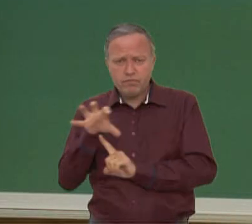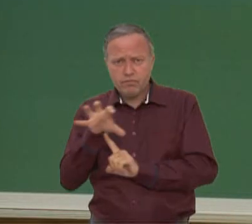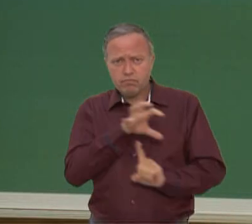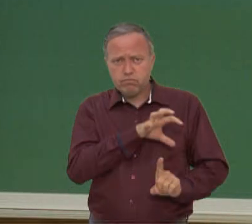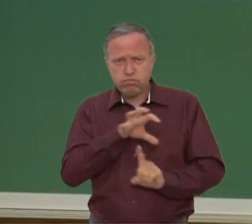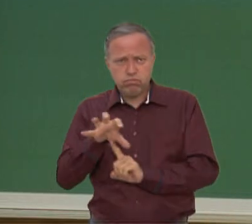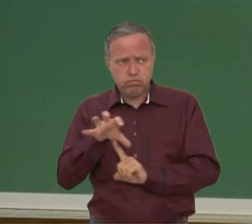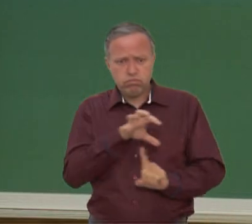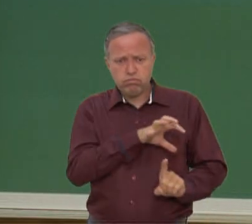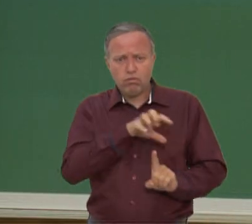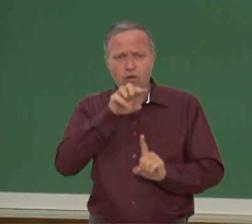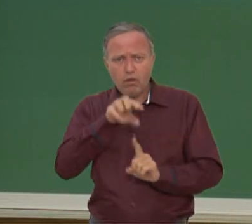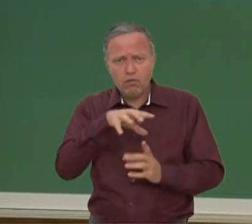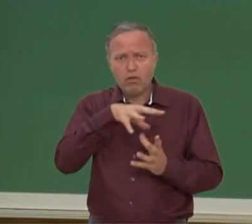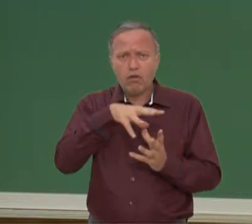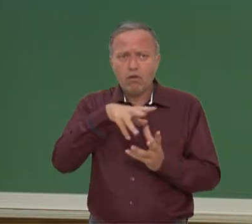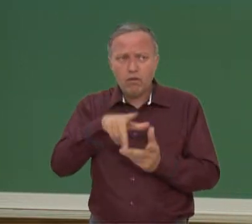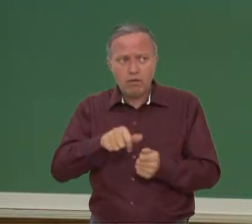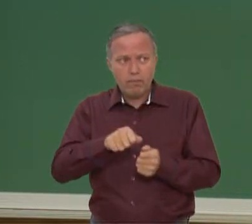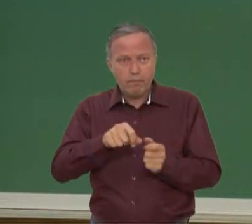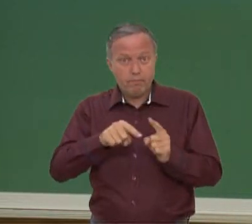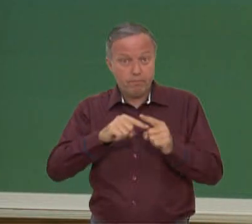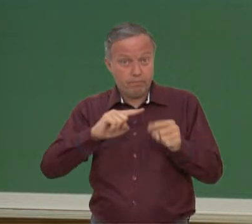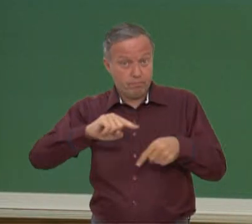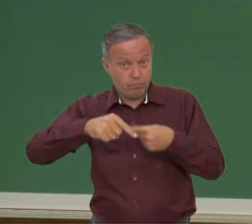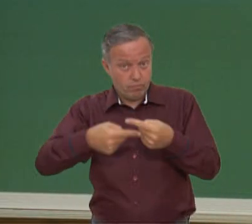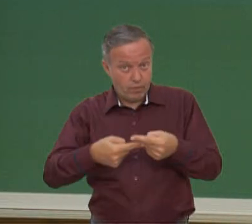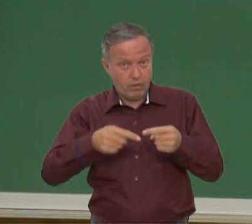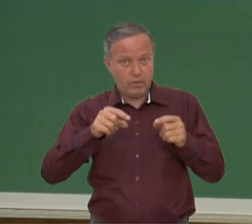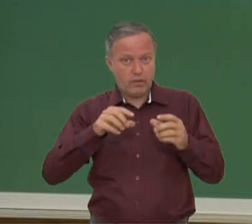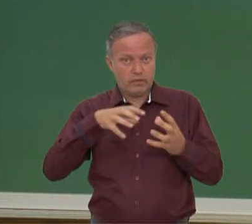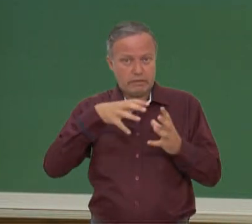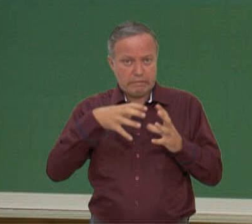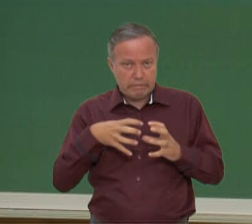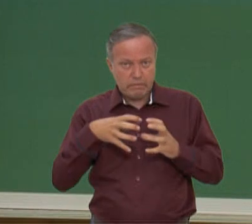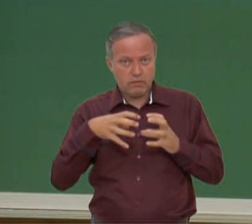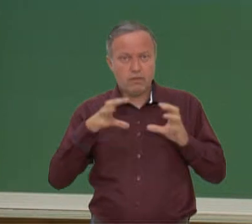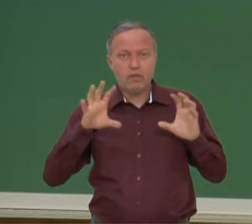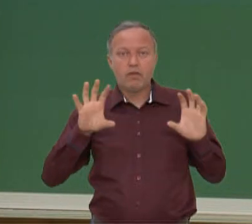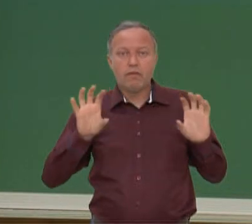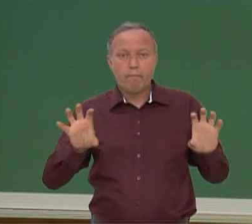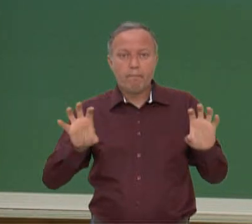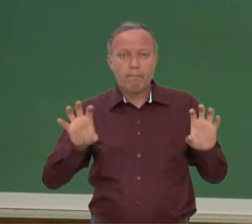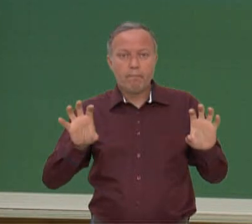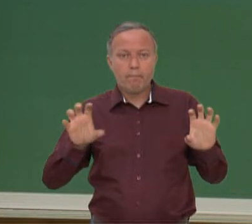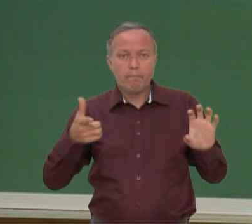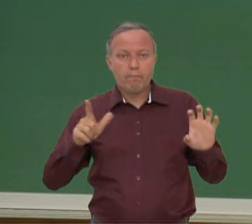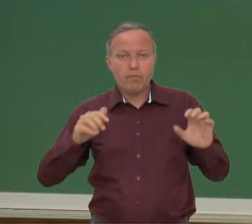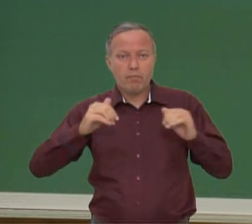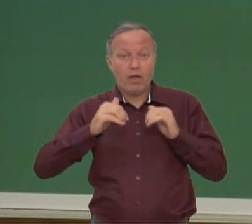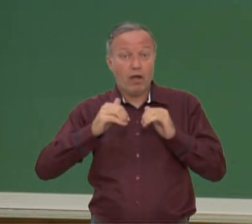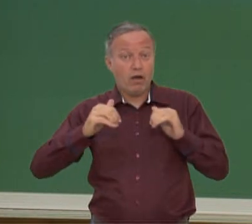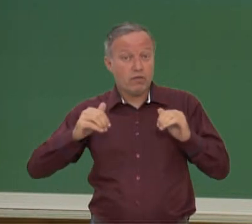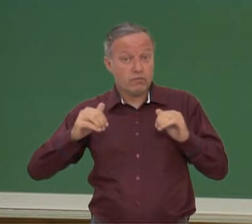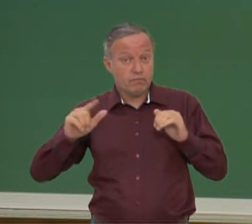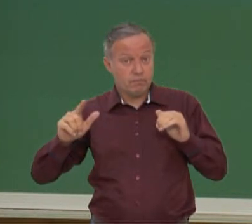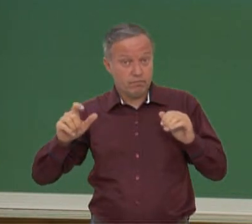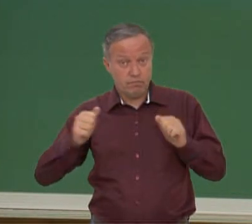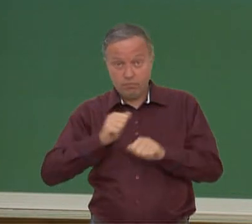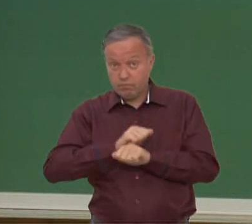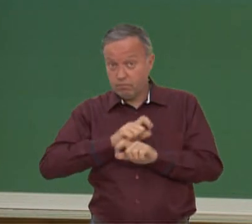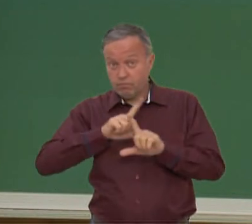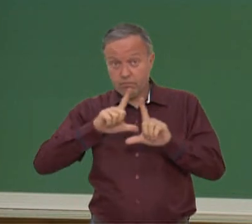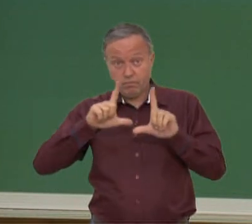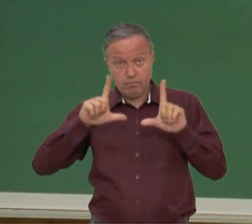dentro do globo, dentro do mundo. Após a Guerra Fria, nós não temos mais essa disputa